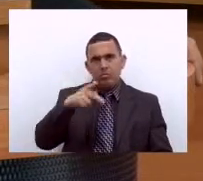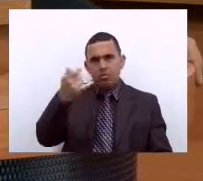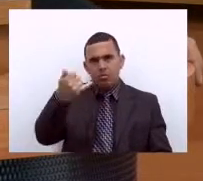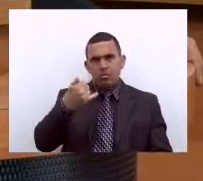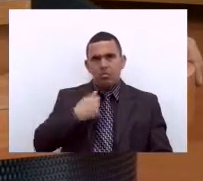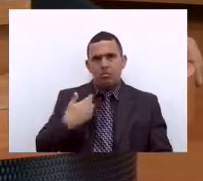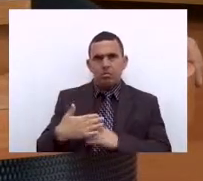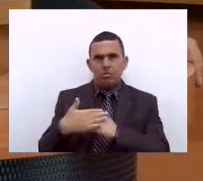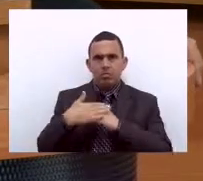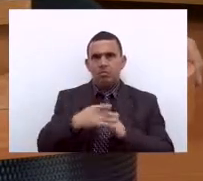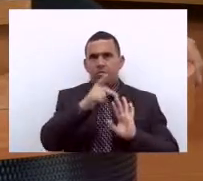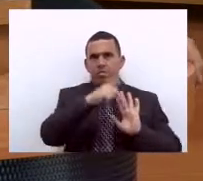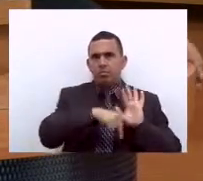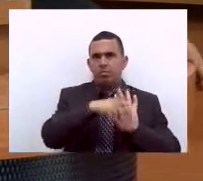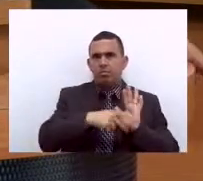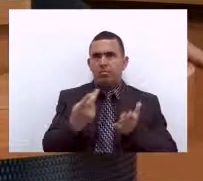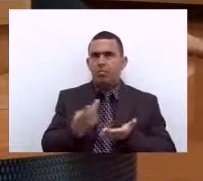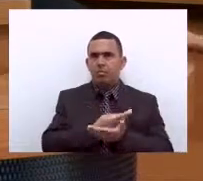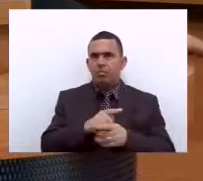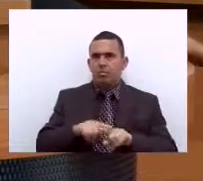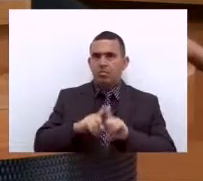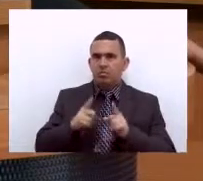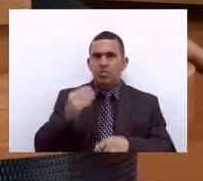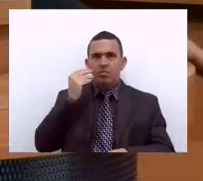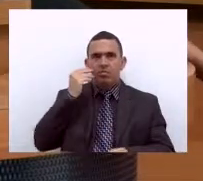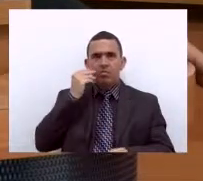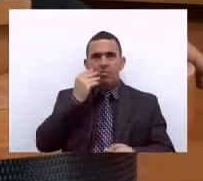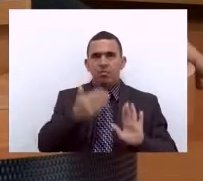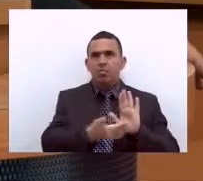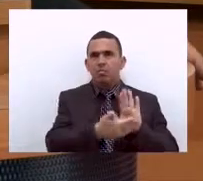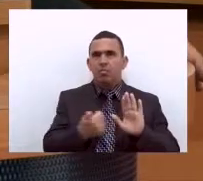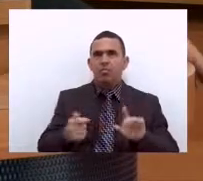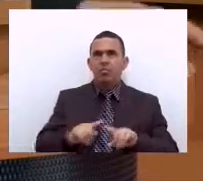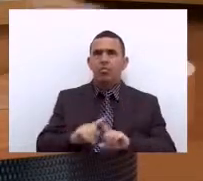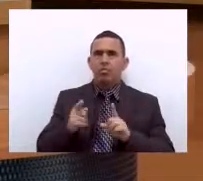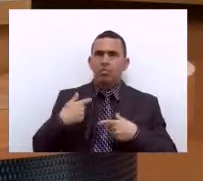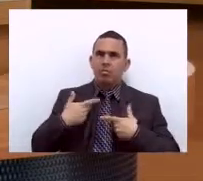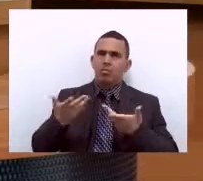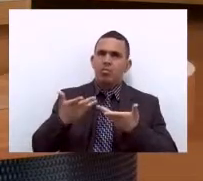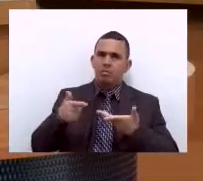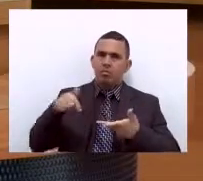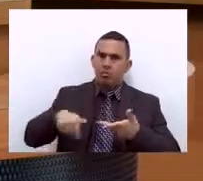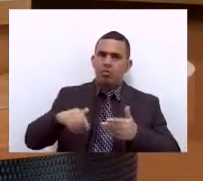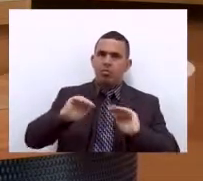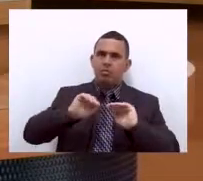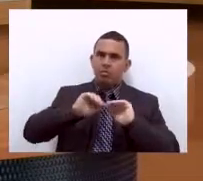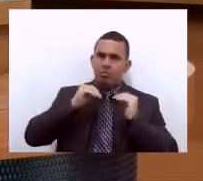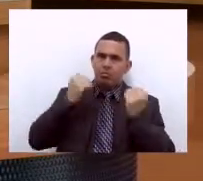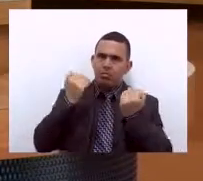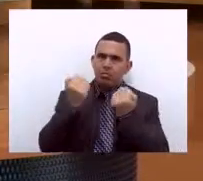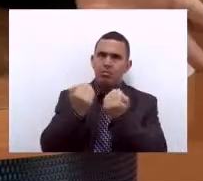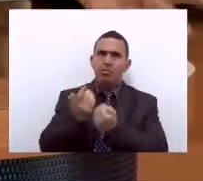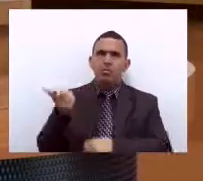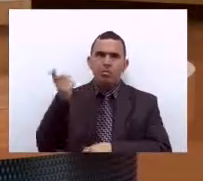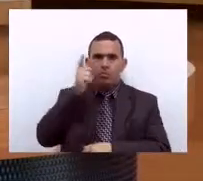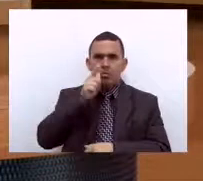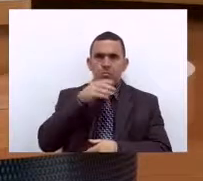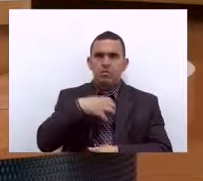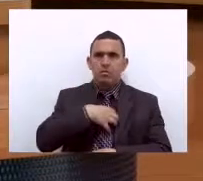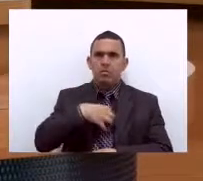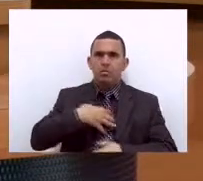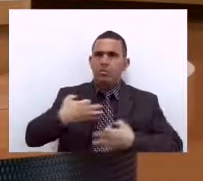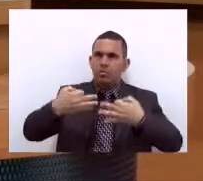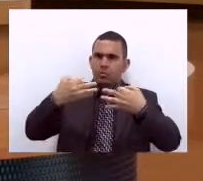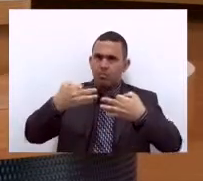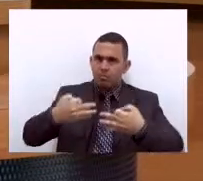constitucional. E aí vão dar jeito de sumir com ele. Só que eu quero que esta casa dê o jeito certo, se esse aqui